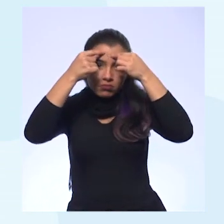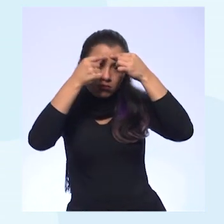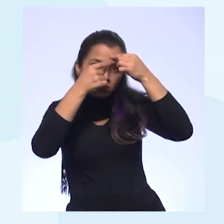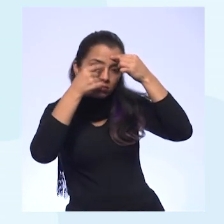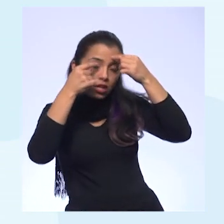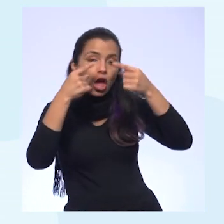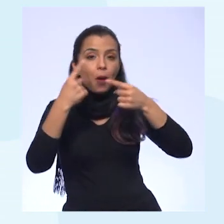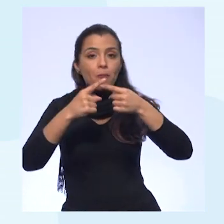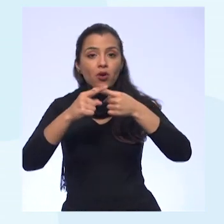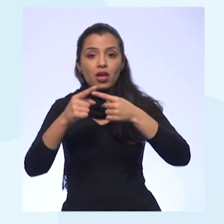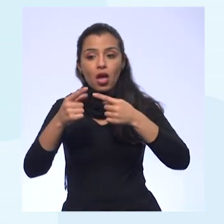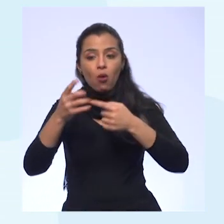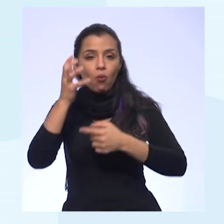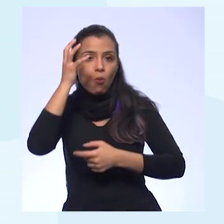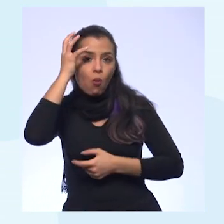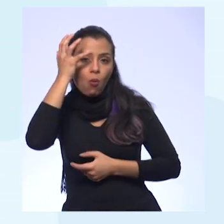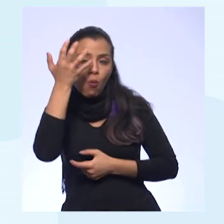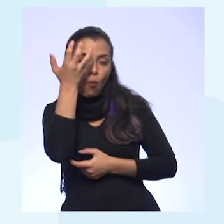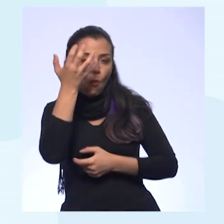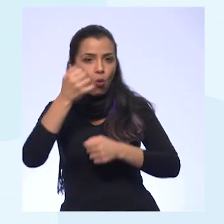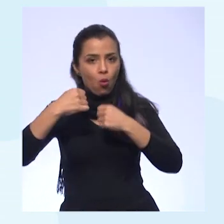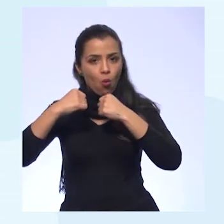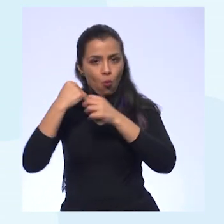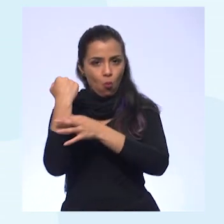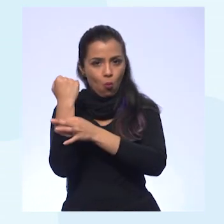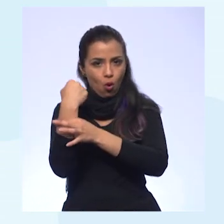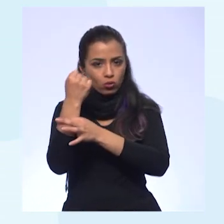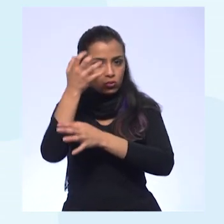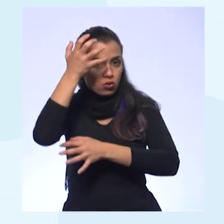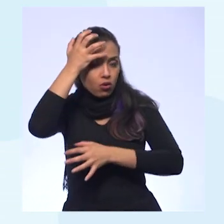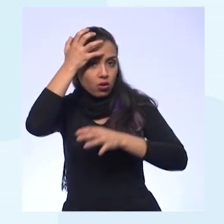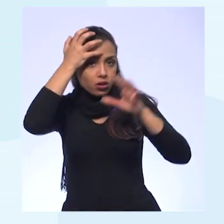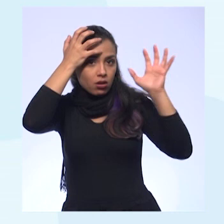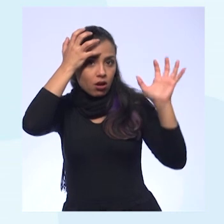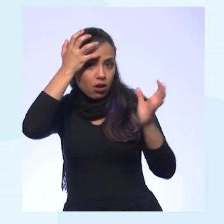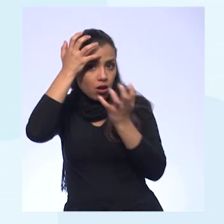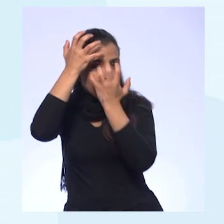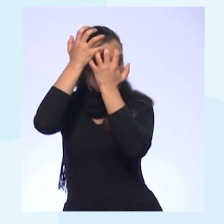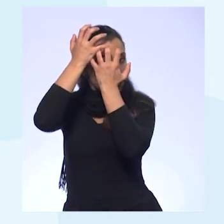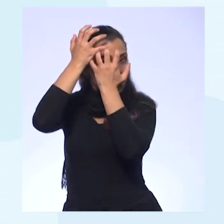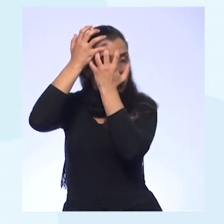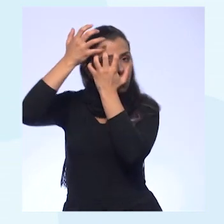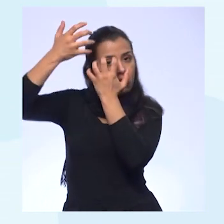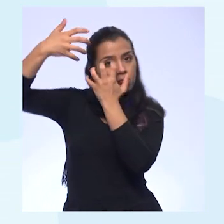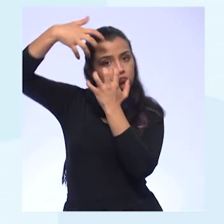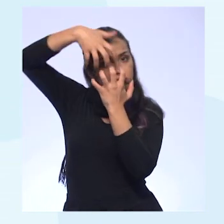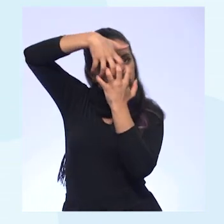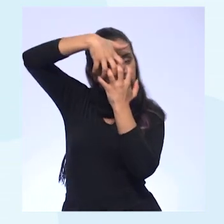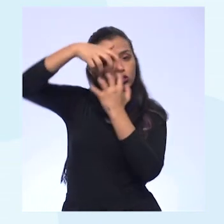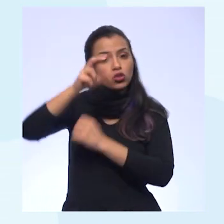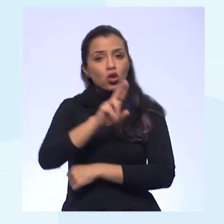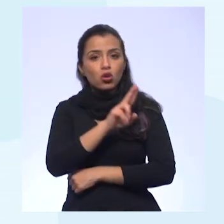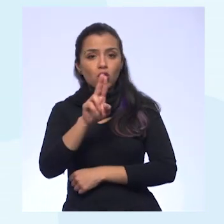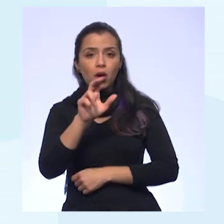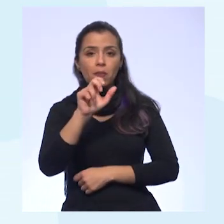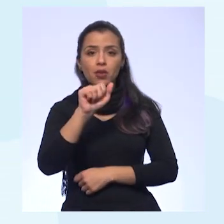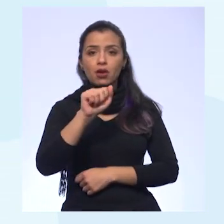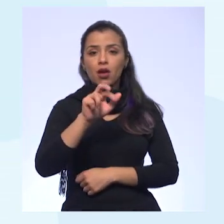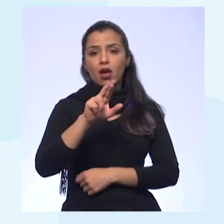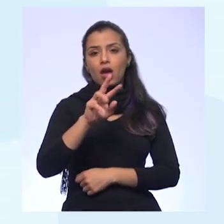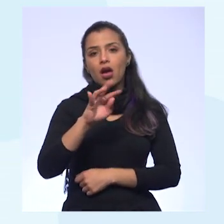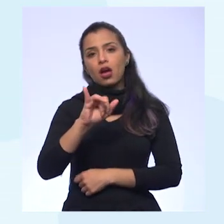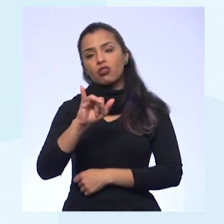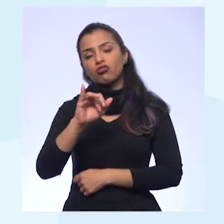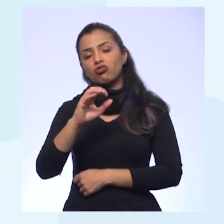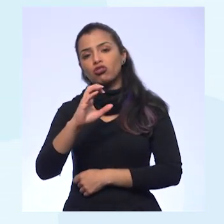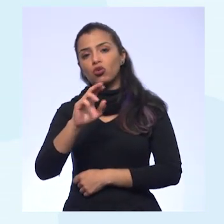dois ossos diferentes. E quando a gente tem um encontro de dois ossos diferentes, a gente chama de articulação. Mesmo essa aí, que é uma